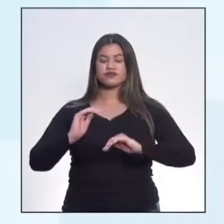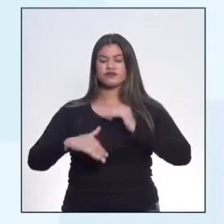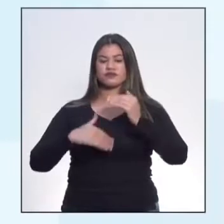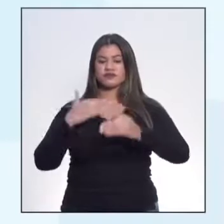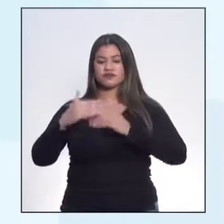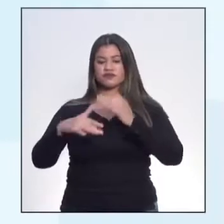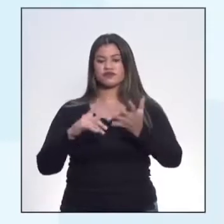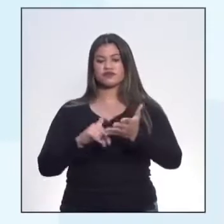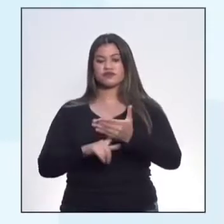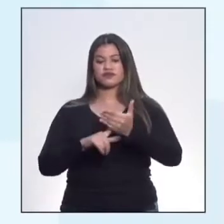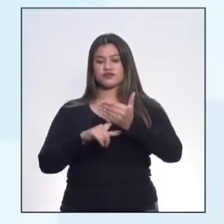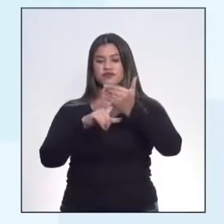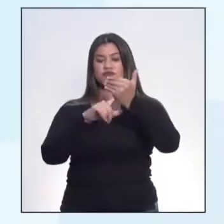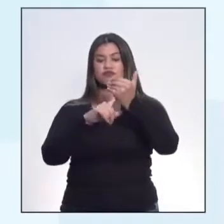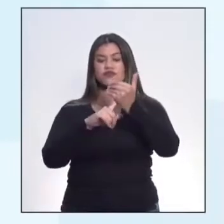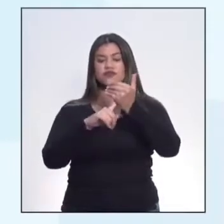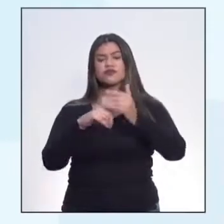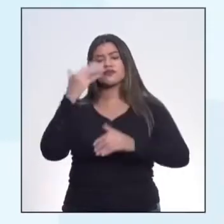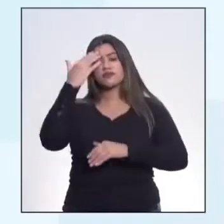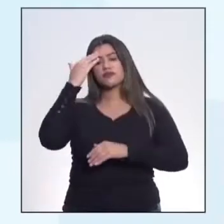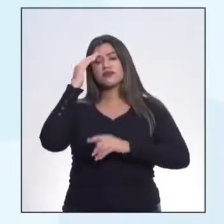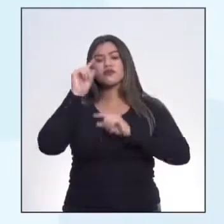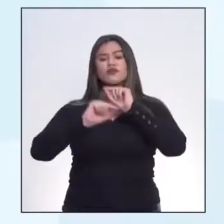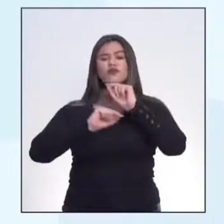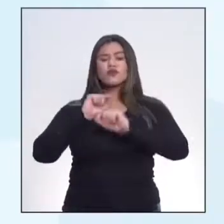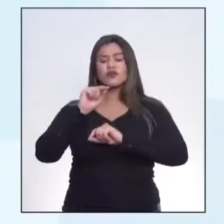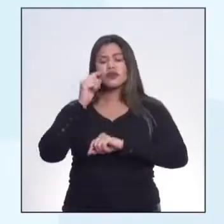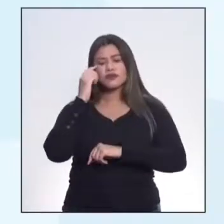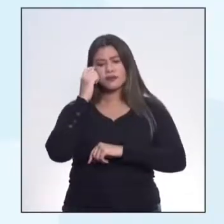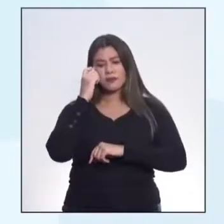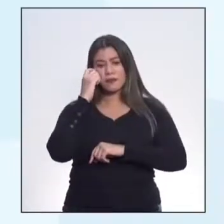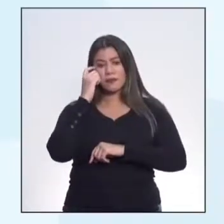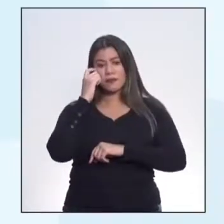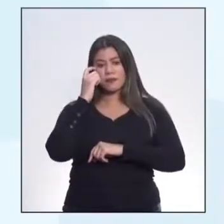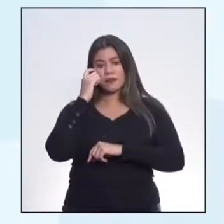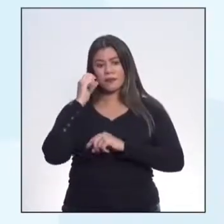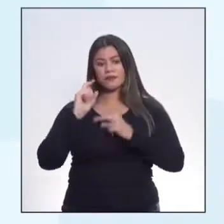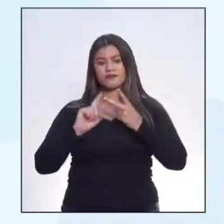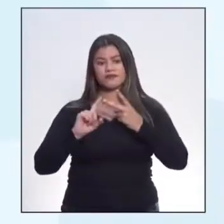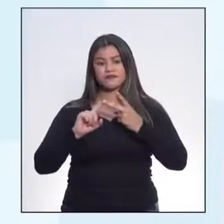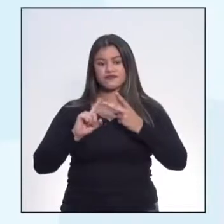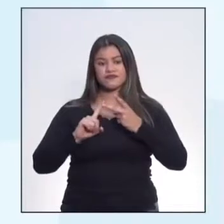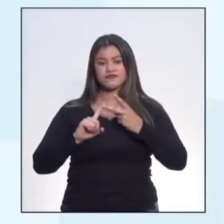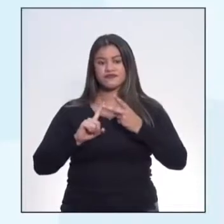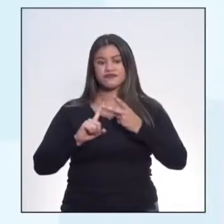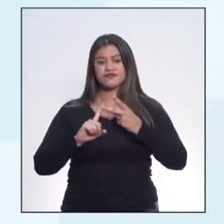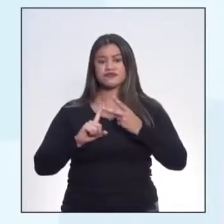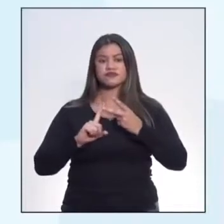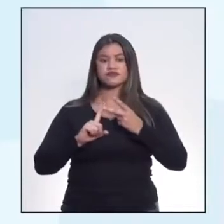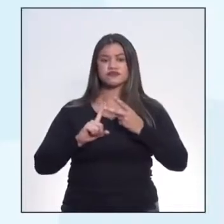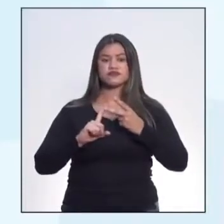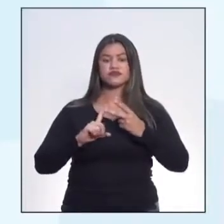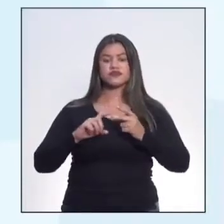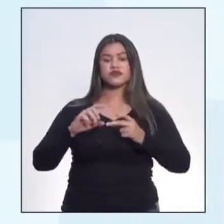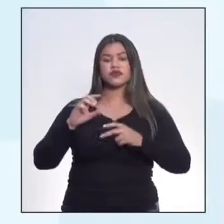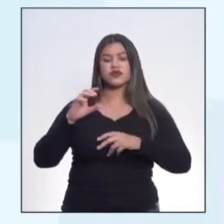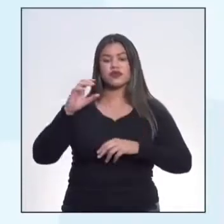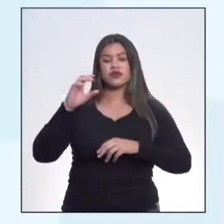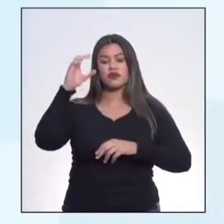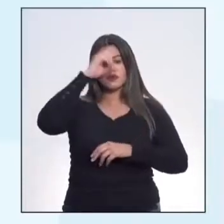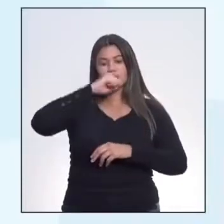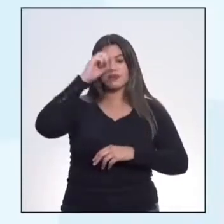por desenvolvimento tecnológico? Segunda questão. Existe alguma ligação entre